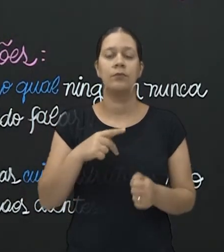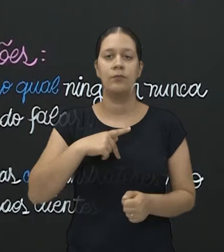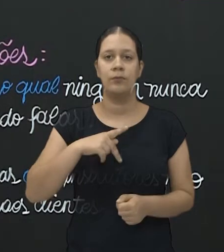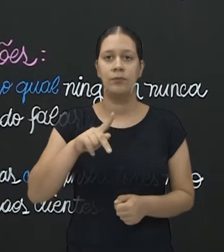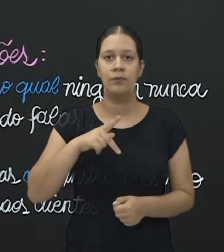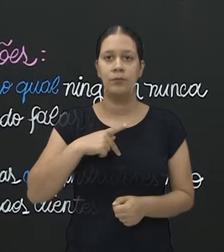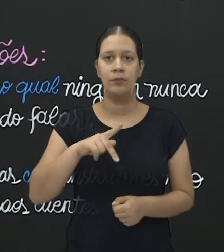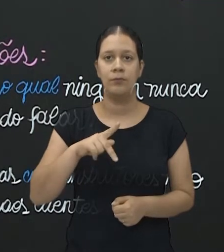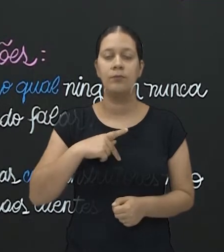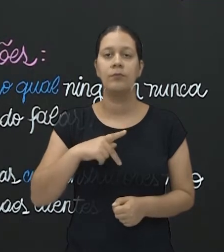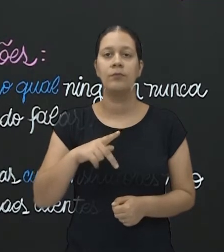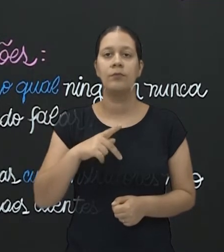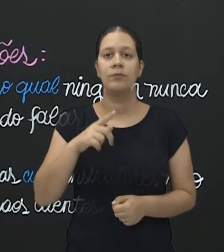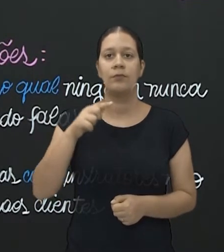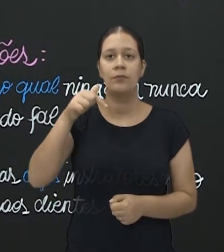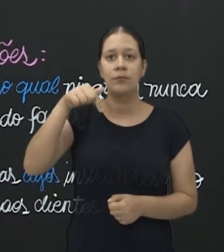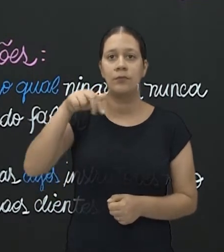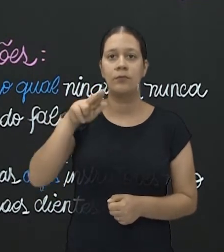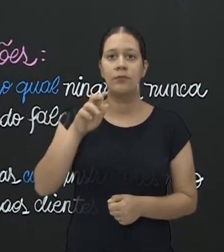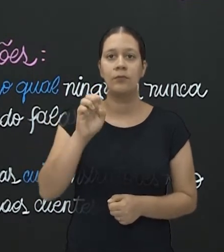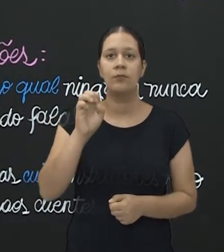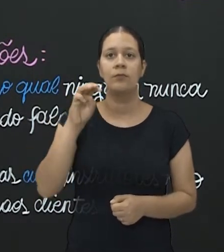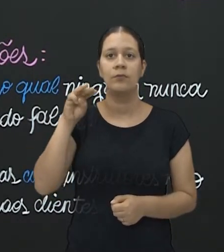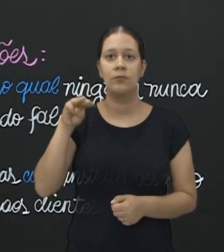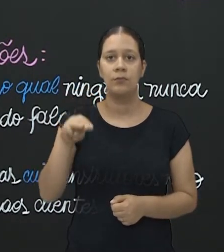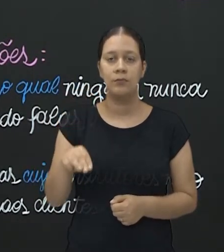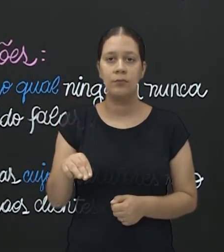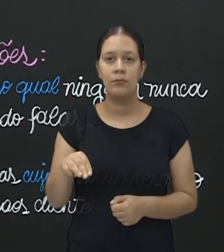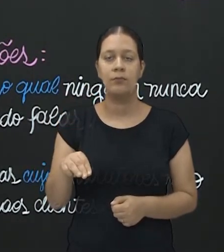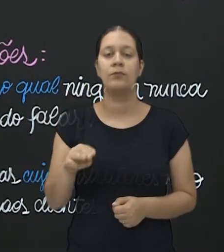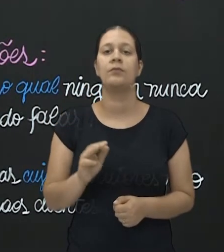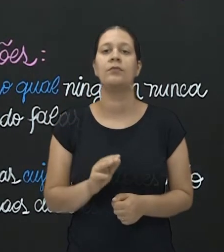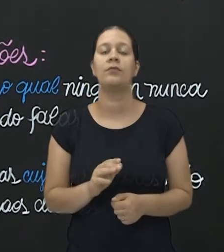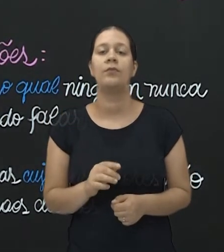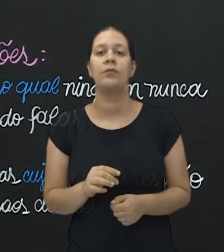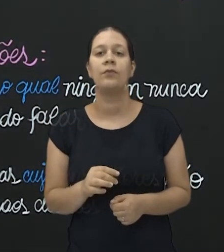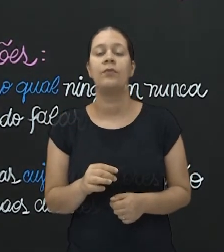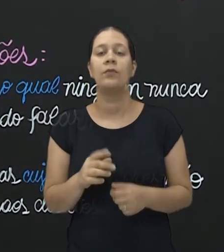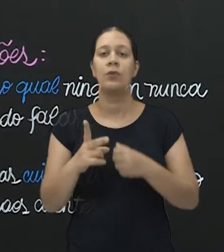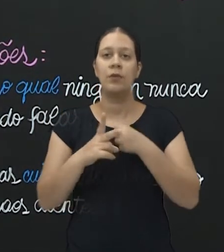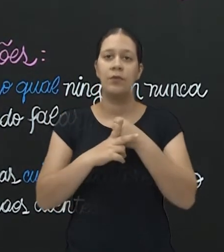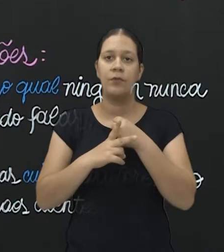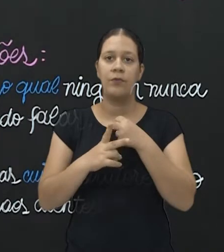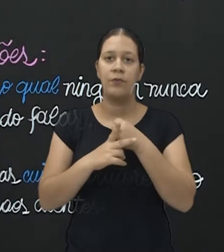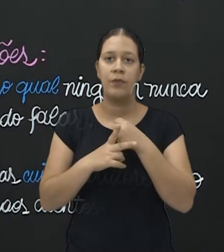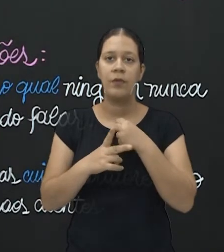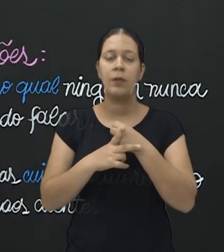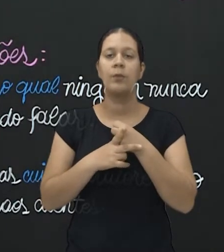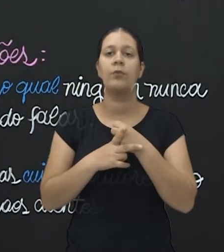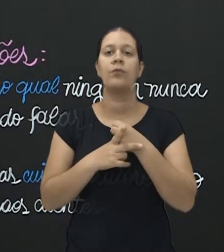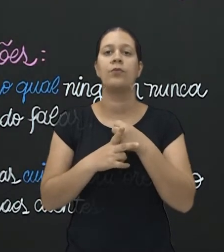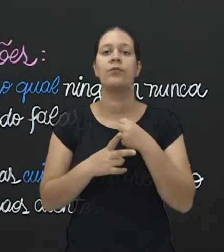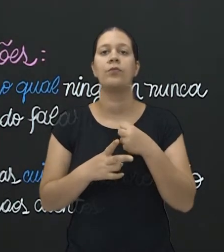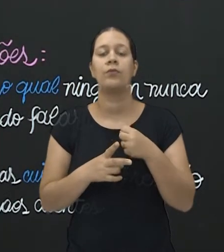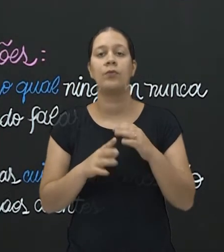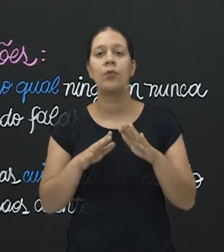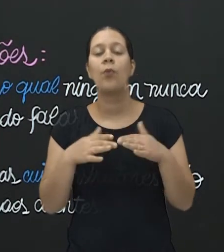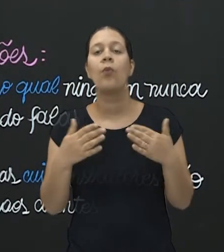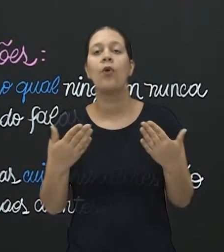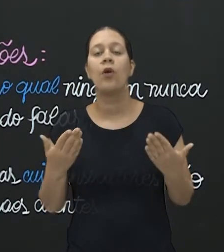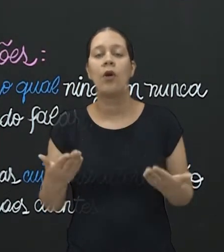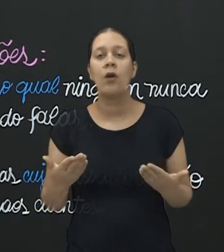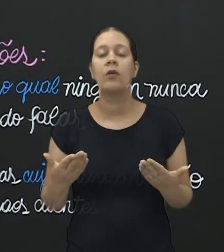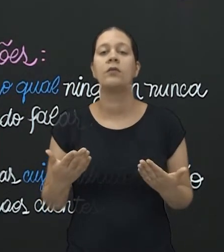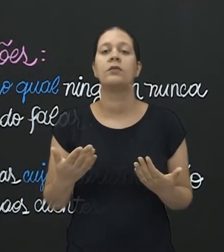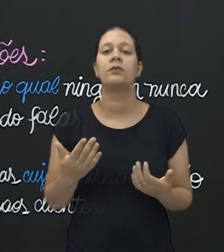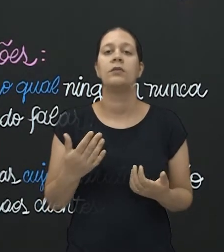pronome relativo quem. Lembre-se dessas relações com a preposição, porque muitas vezes, a depender do verbo da palavra ao qual o pronome se